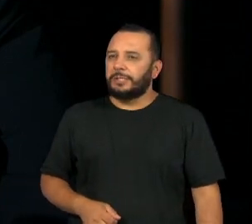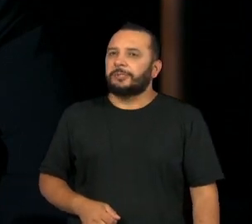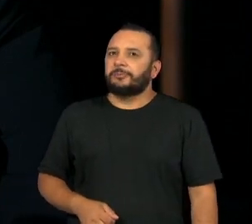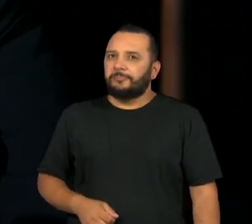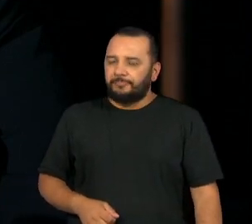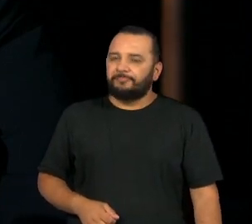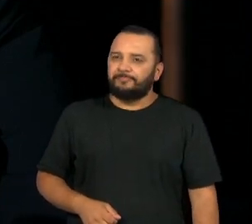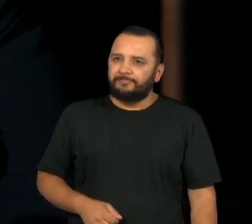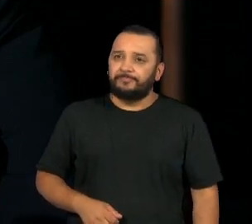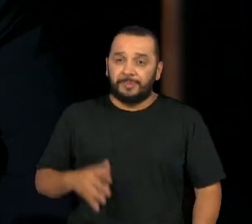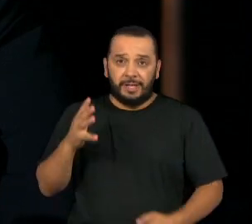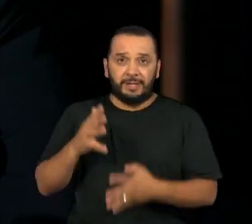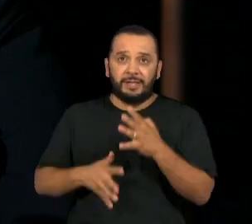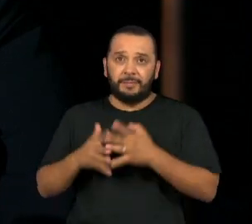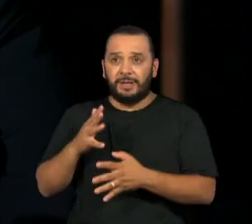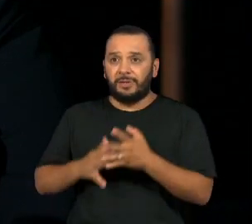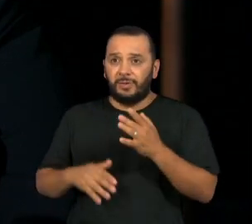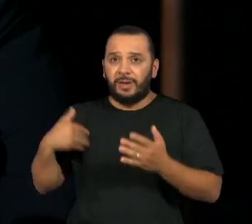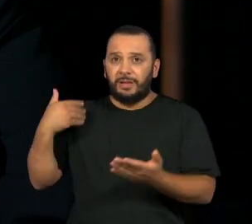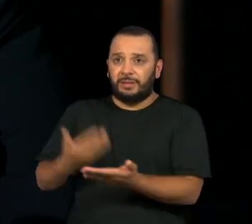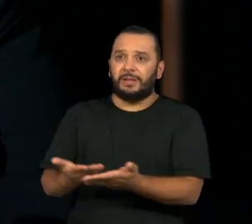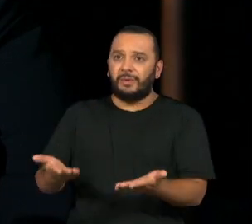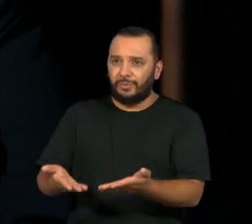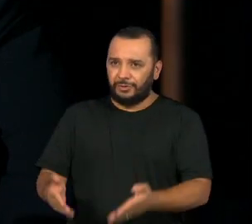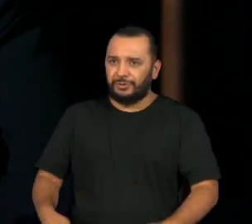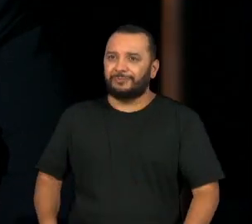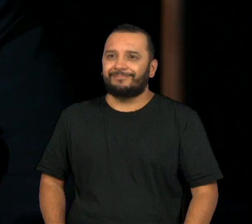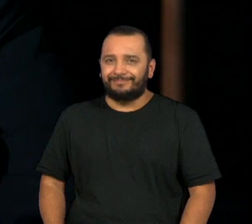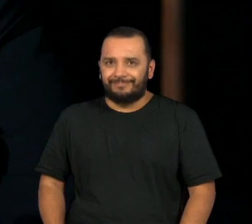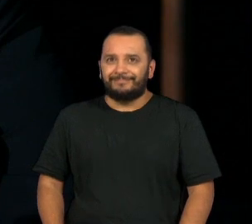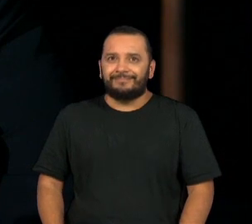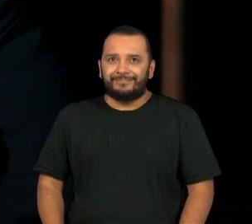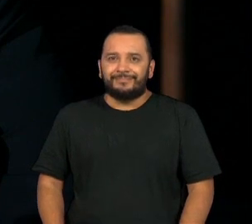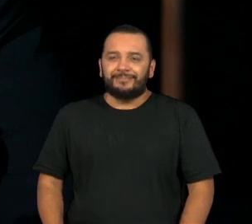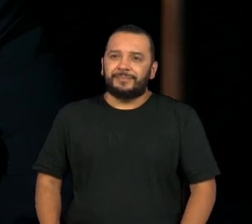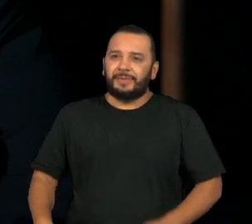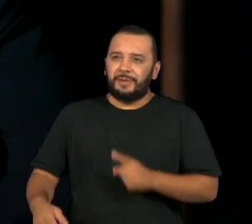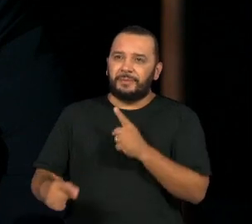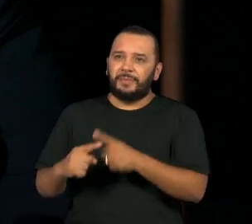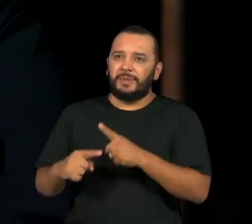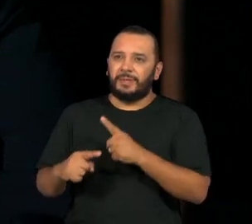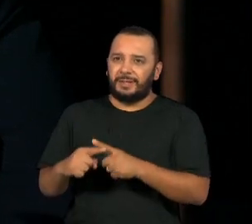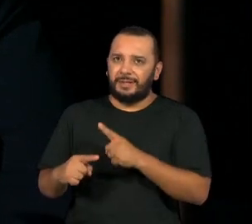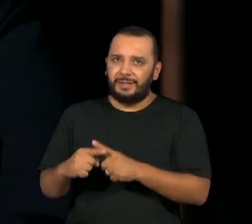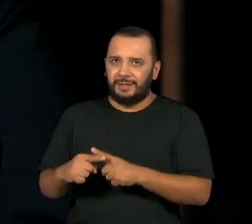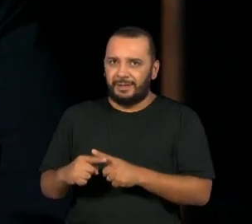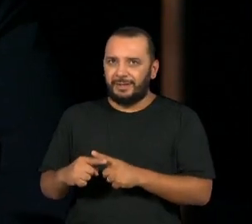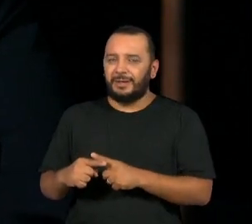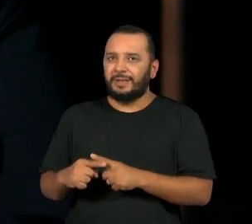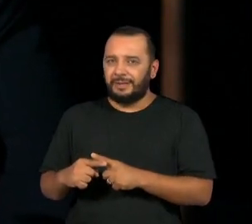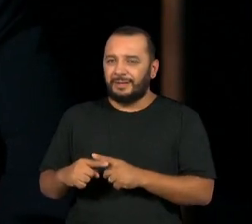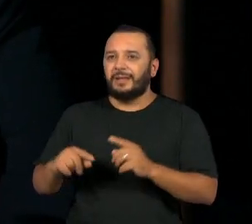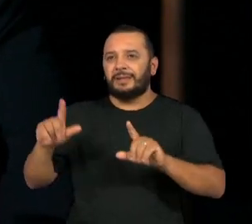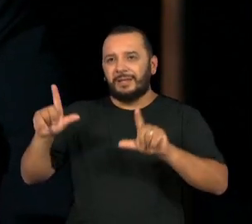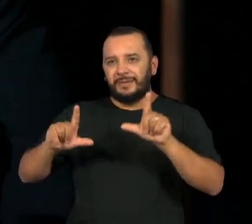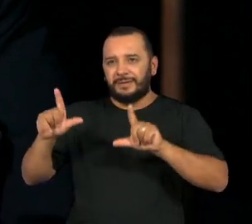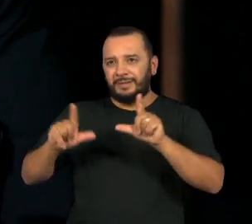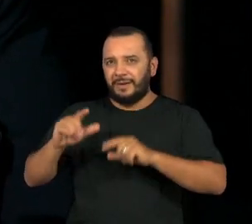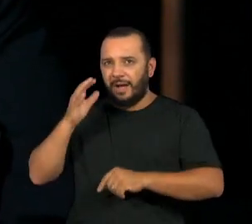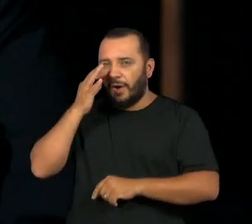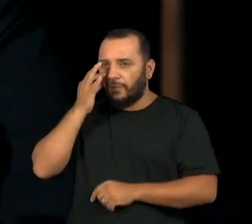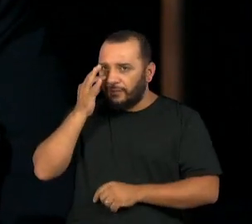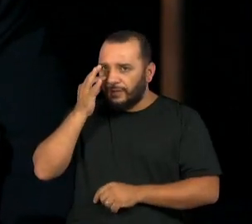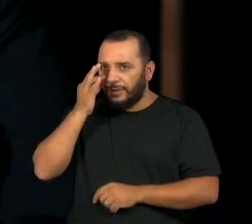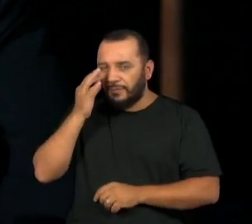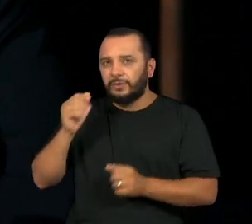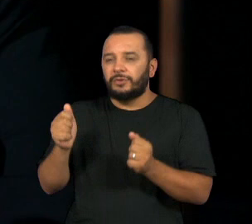isso me atrapalhou muito até hoje, né? Porque era uma televisão ao vivo, com o